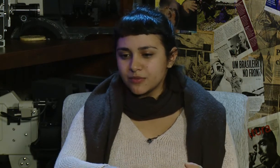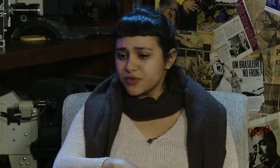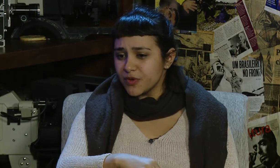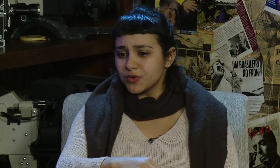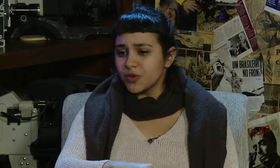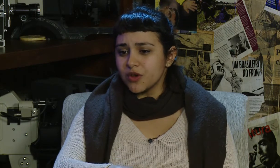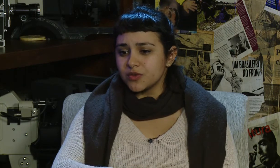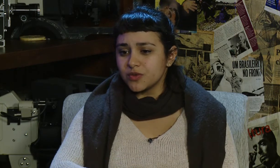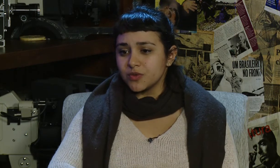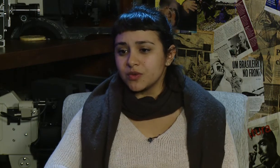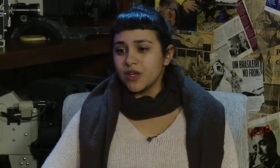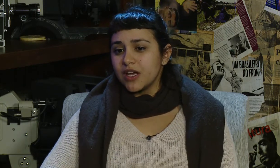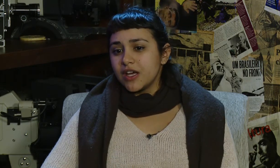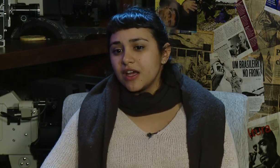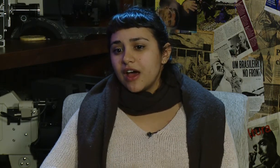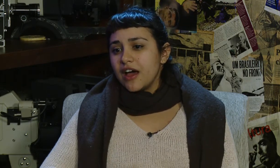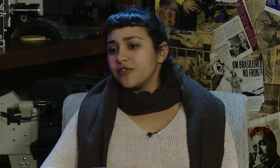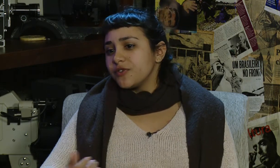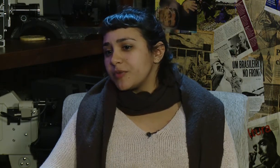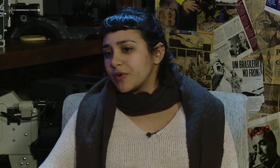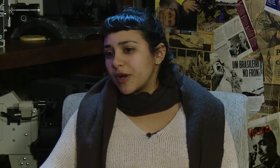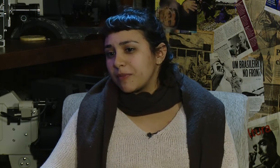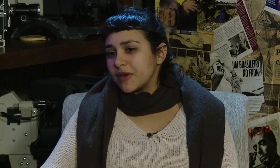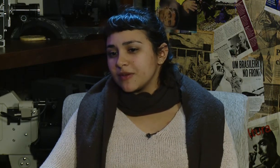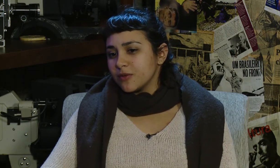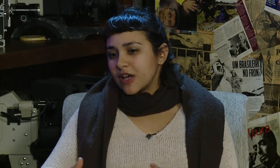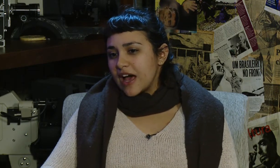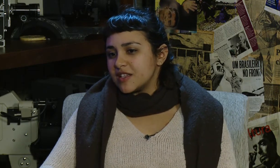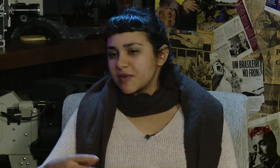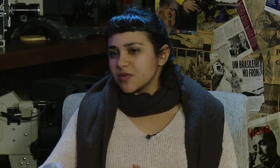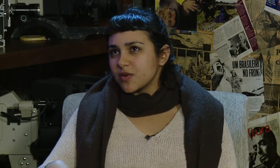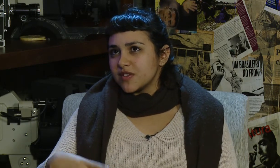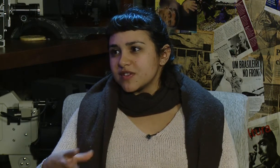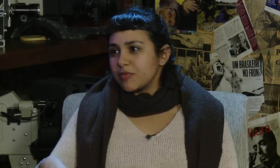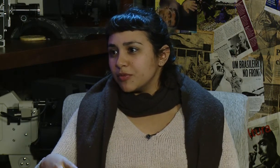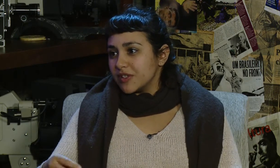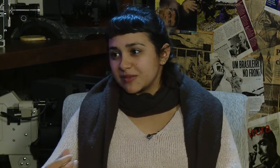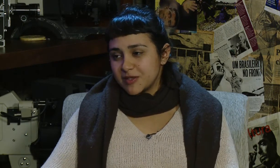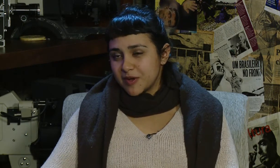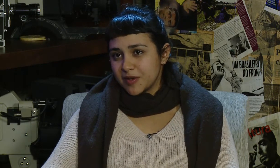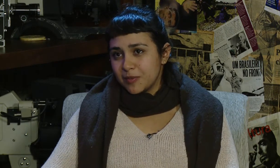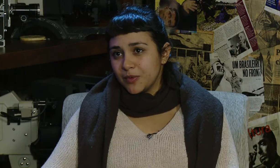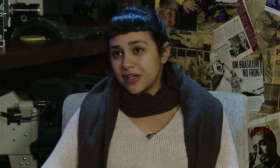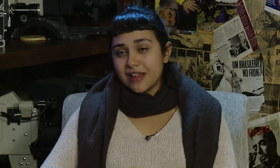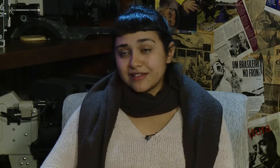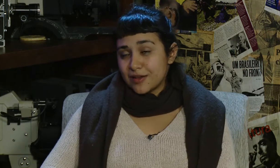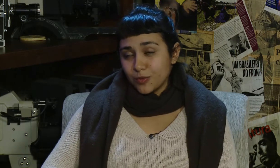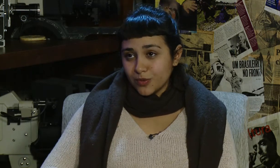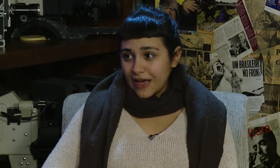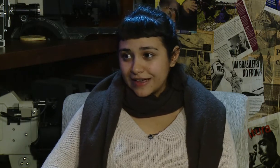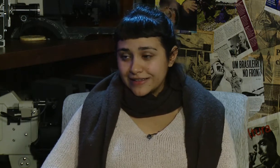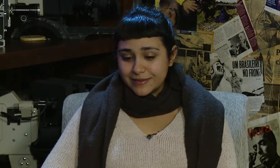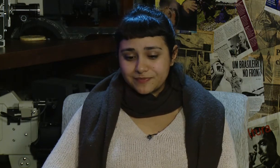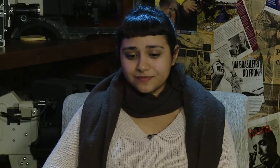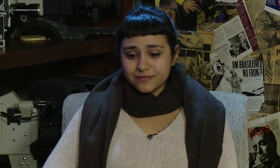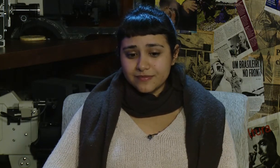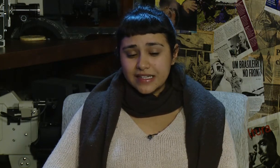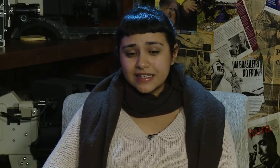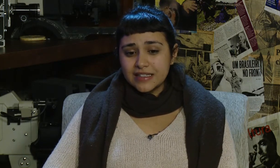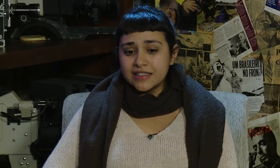e era muito dificultoso tudo. Aí eu fui procurar lugares, pensões, repúblicas mais perto da PUC e elas eram muito